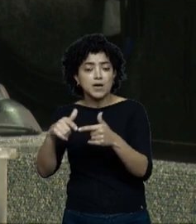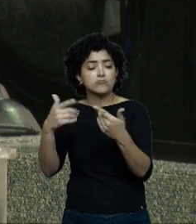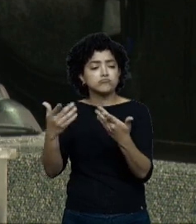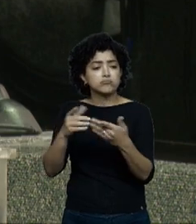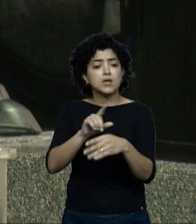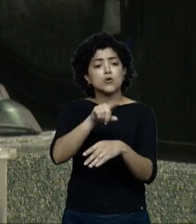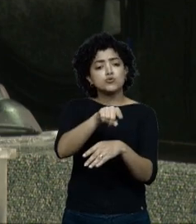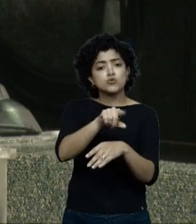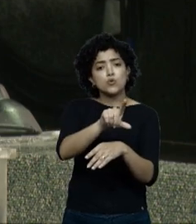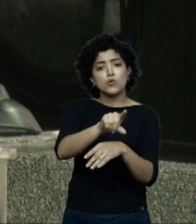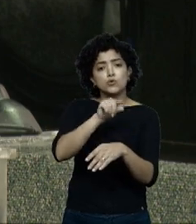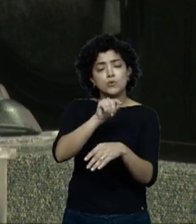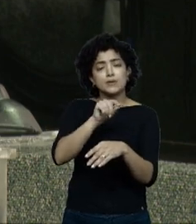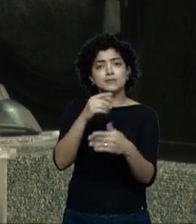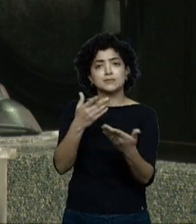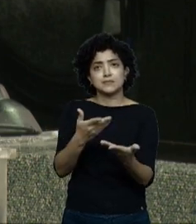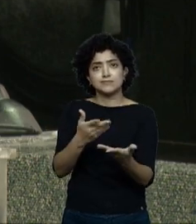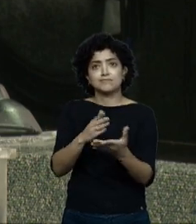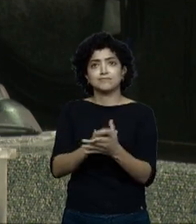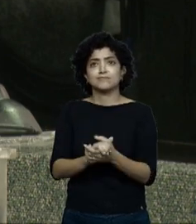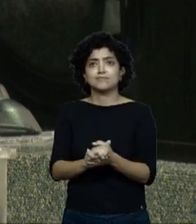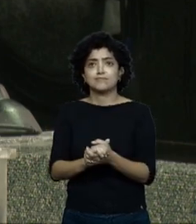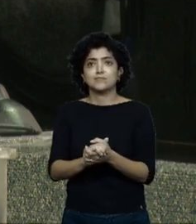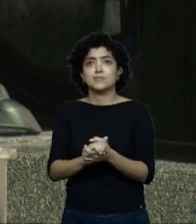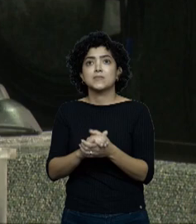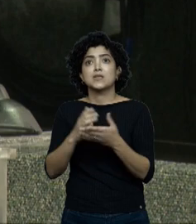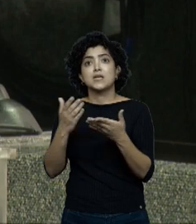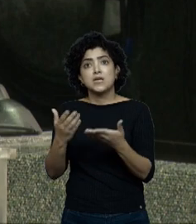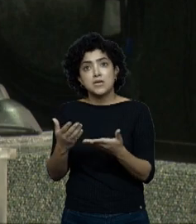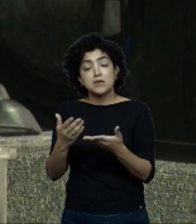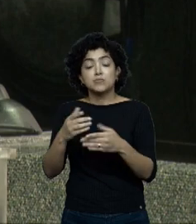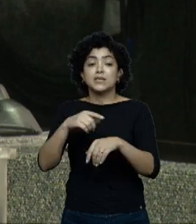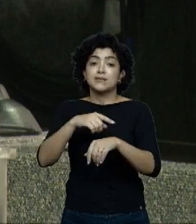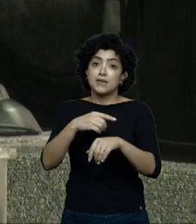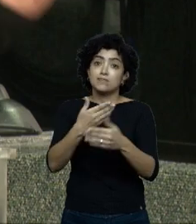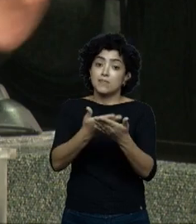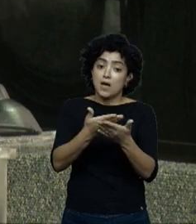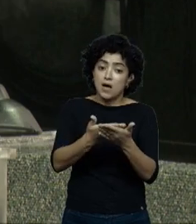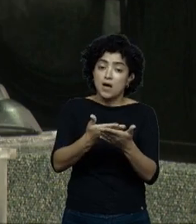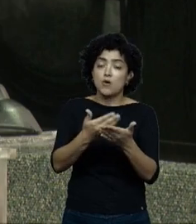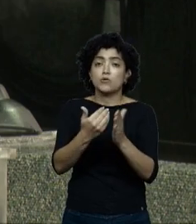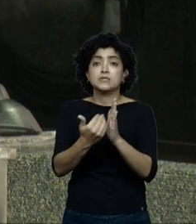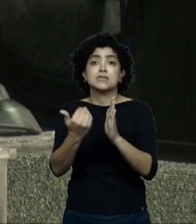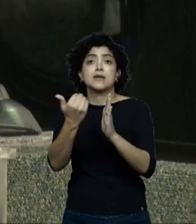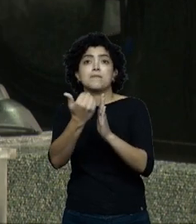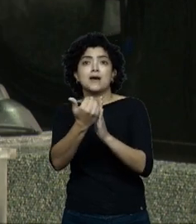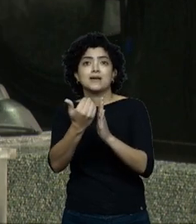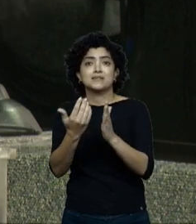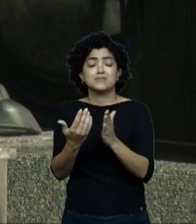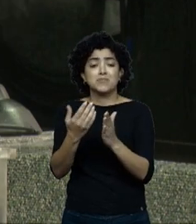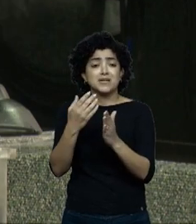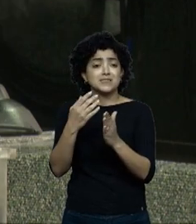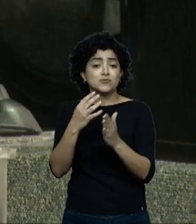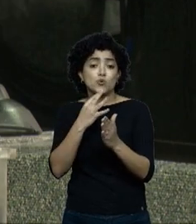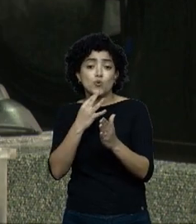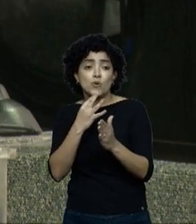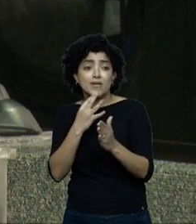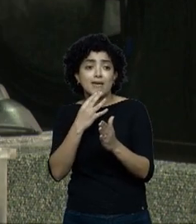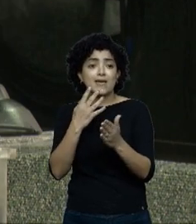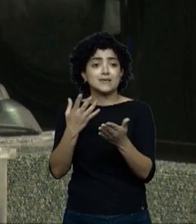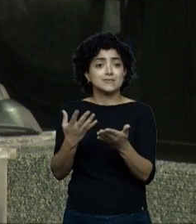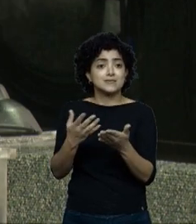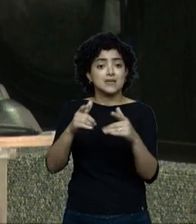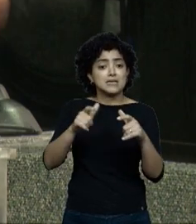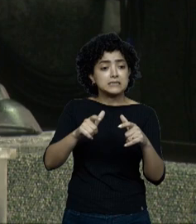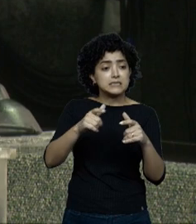vou aqui e daí o sistema escolhe é essa simplesmente que tem mais aulas Ele não conhece a realidade do professor ele não conhece a cidade